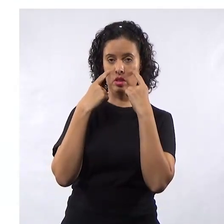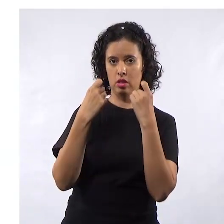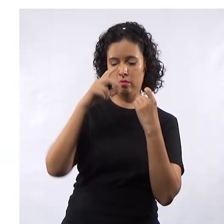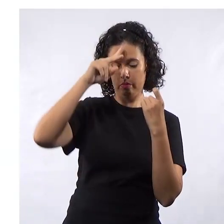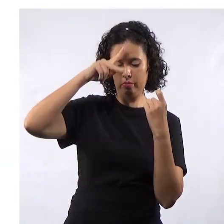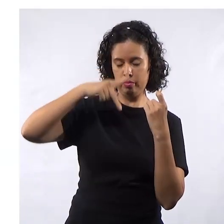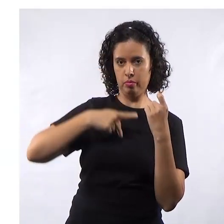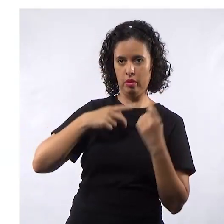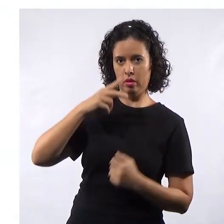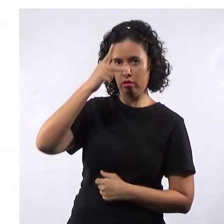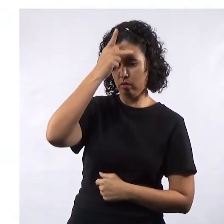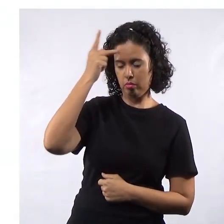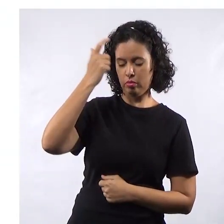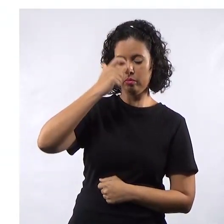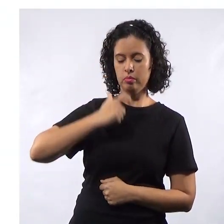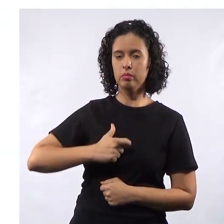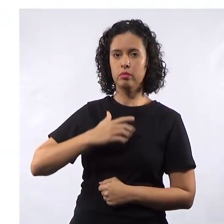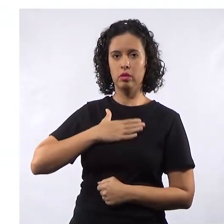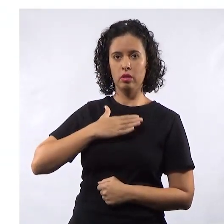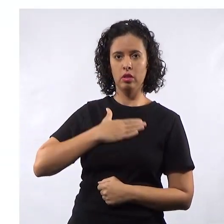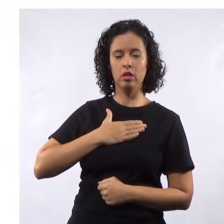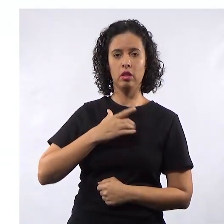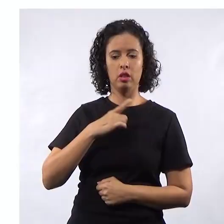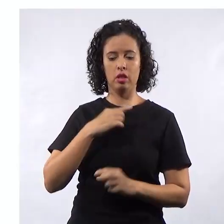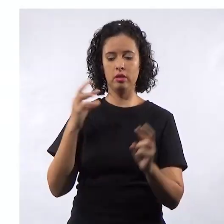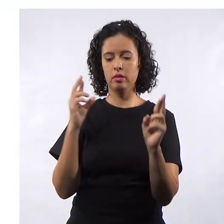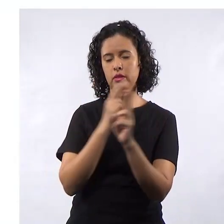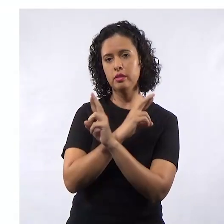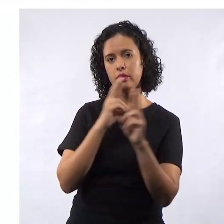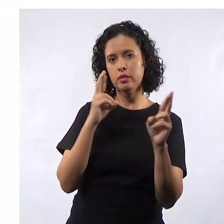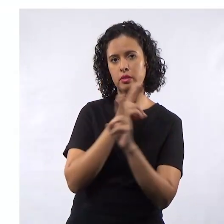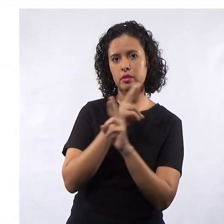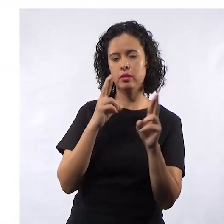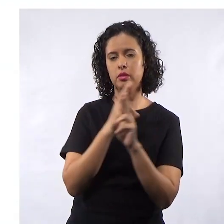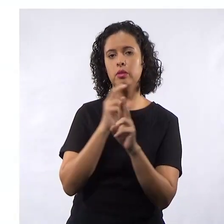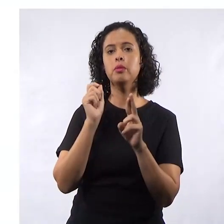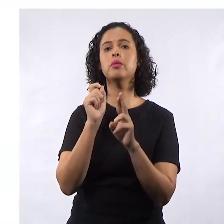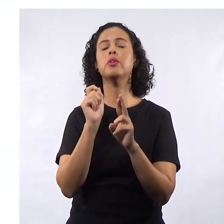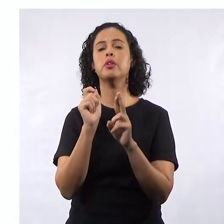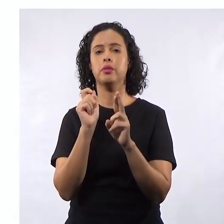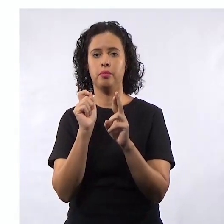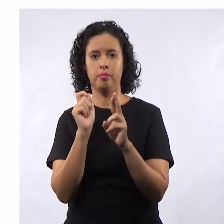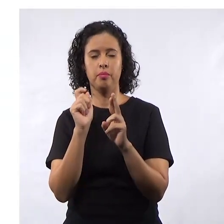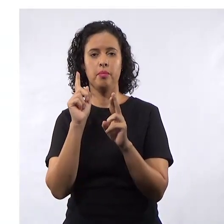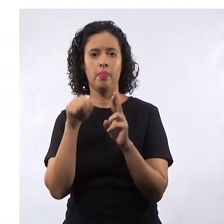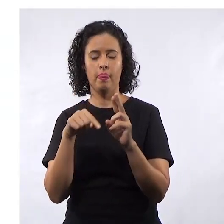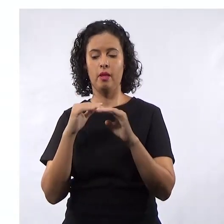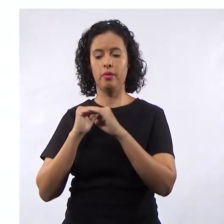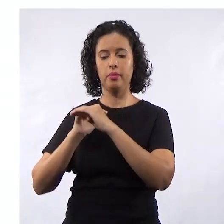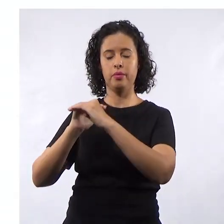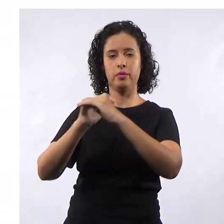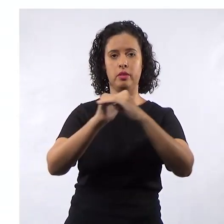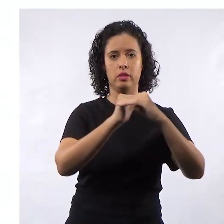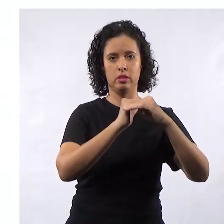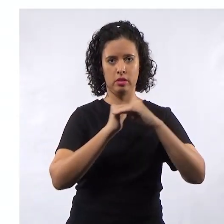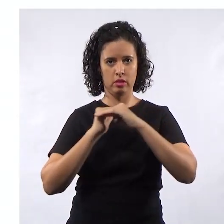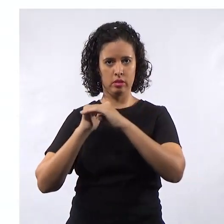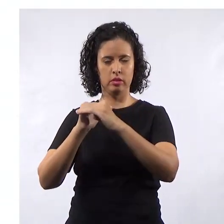interesse particular da pessoa, tá? Existe uma relação de coordenação, relação de